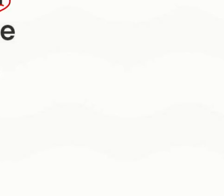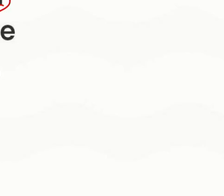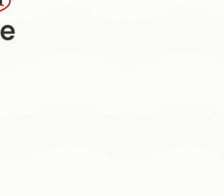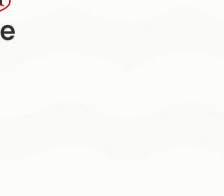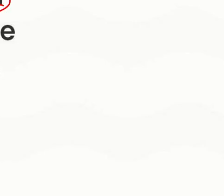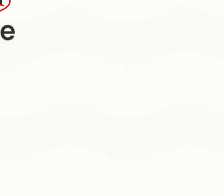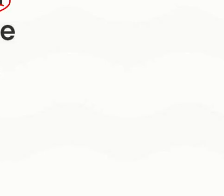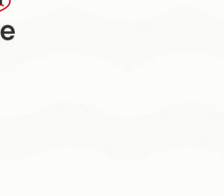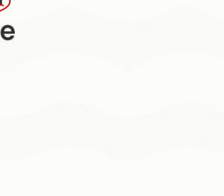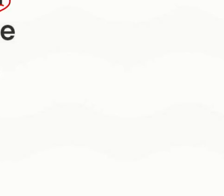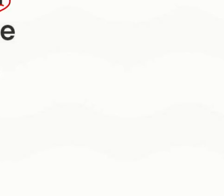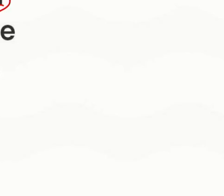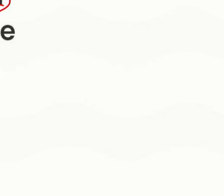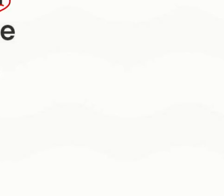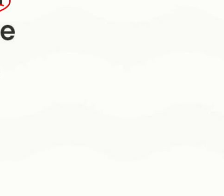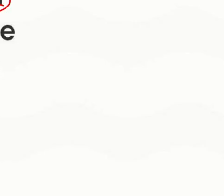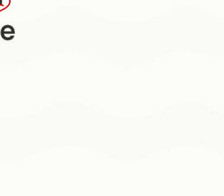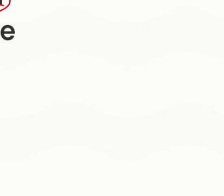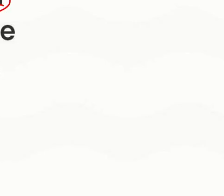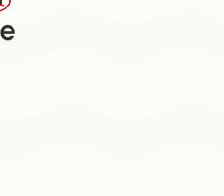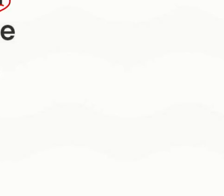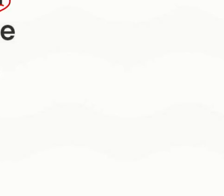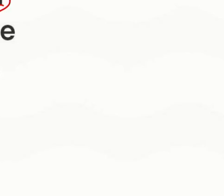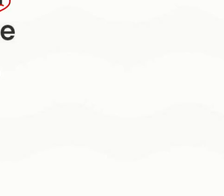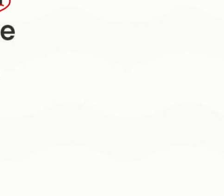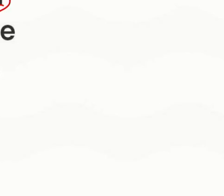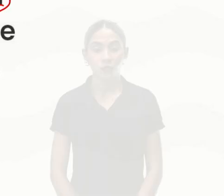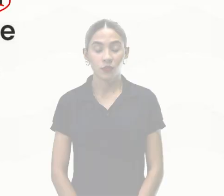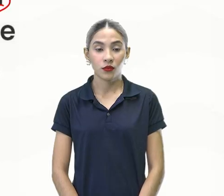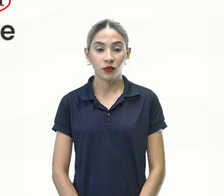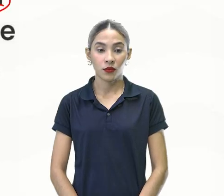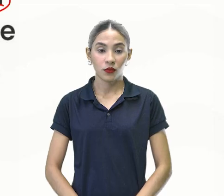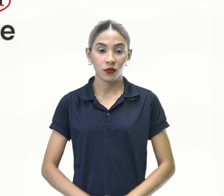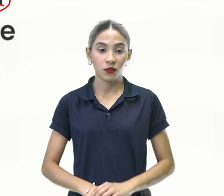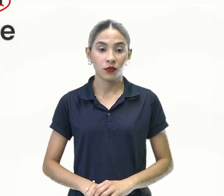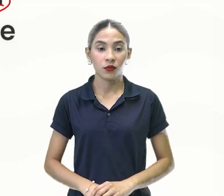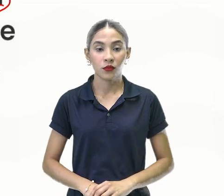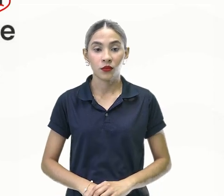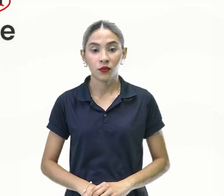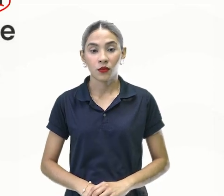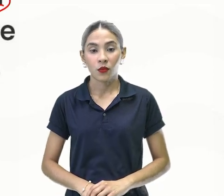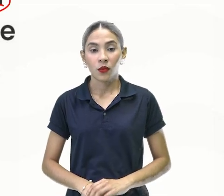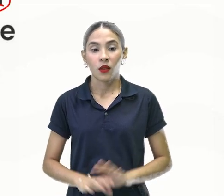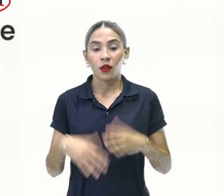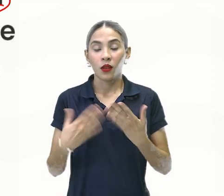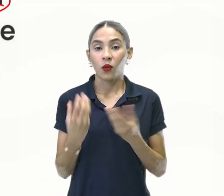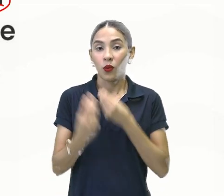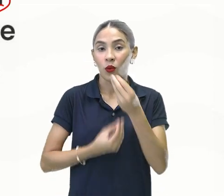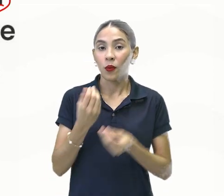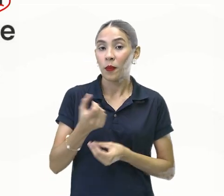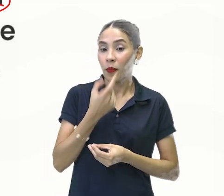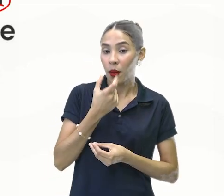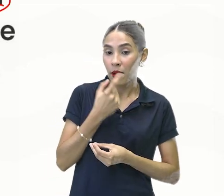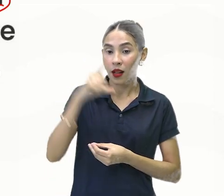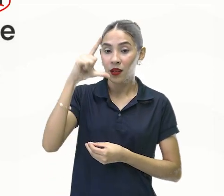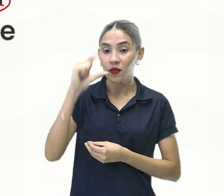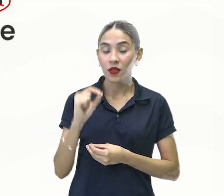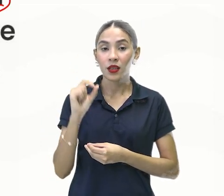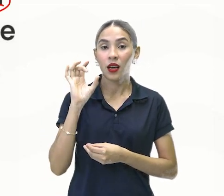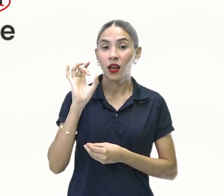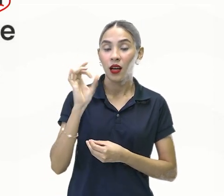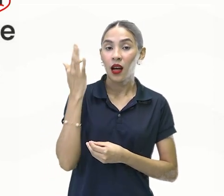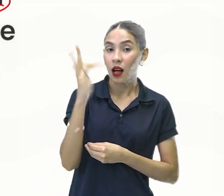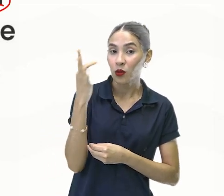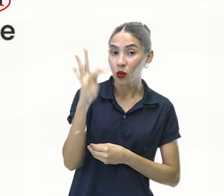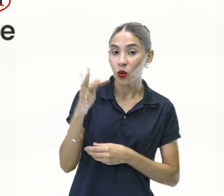nerves, que são os nervos, tá? Então, como é que funciona esse remédio? Esse remédio alivia a dor porque ele